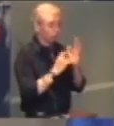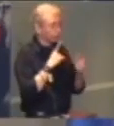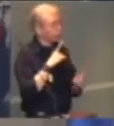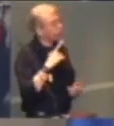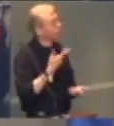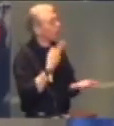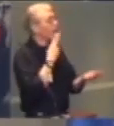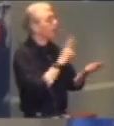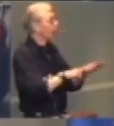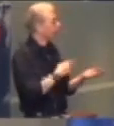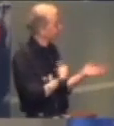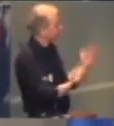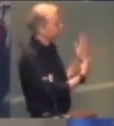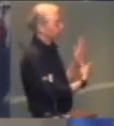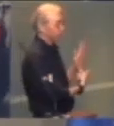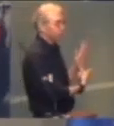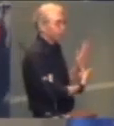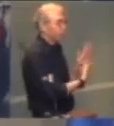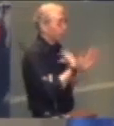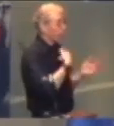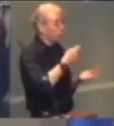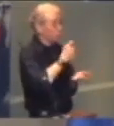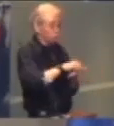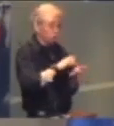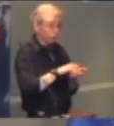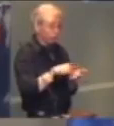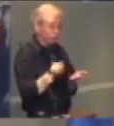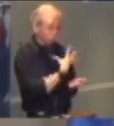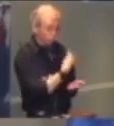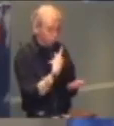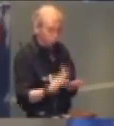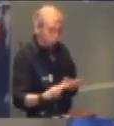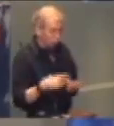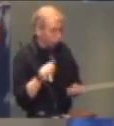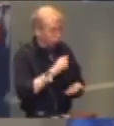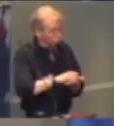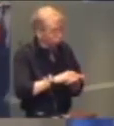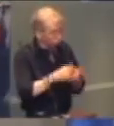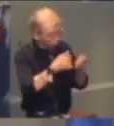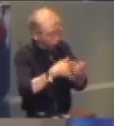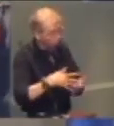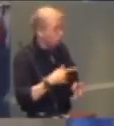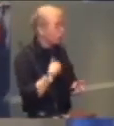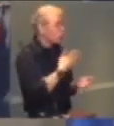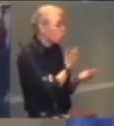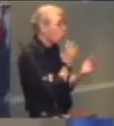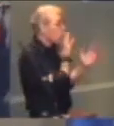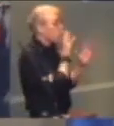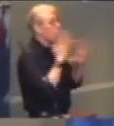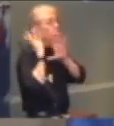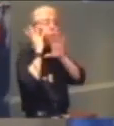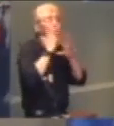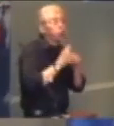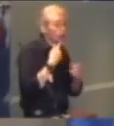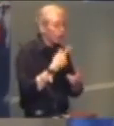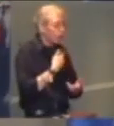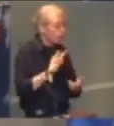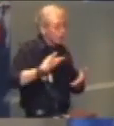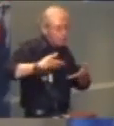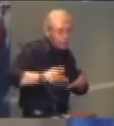carta era uma carta que eu escrevi para meu filho Mateus e relatava desde o nascimento dele até